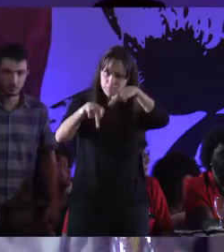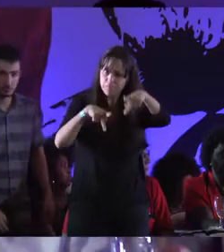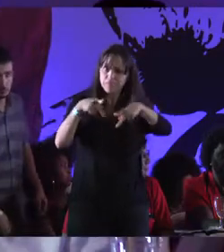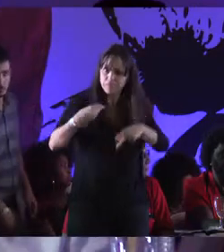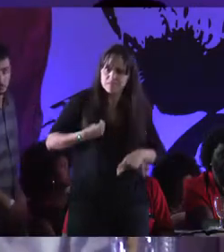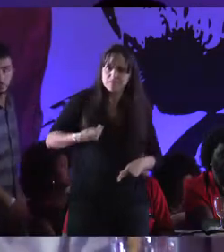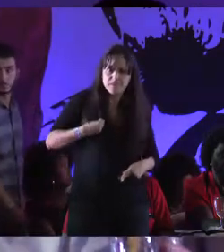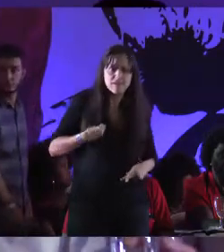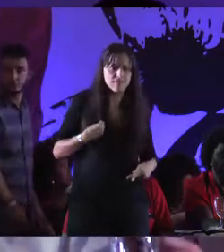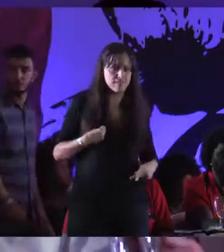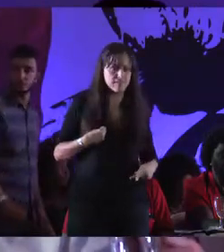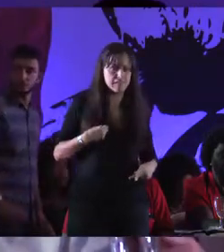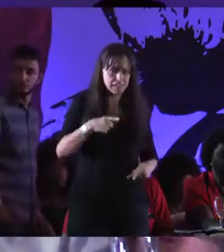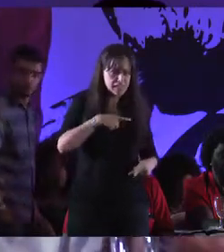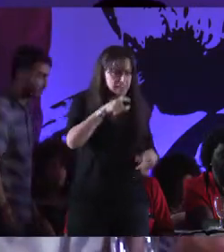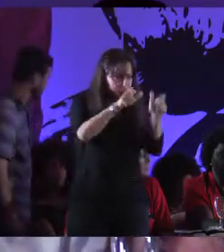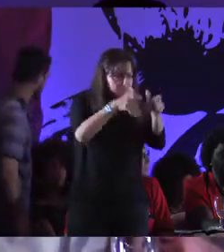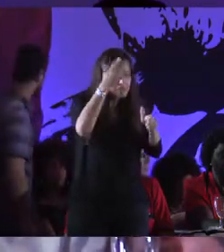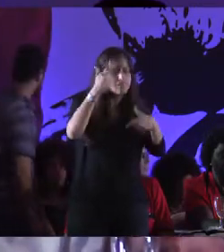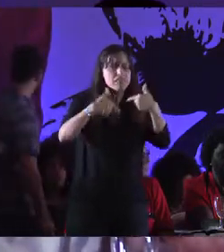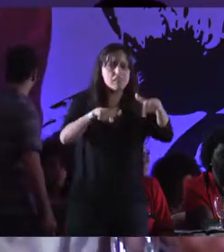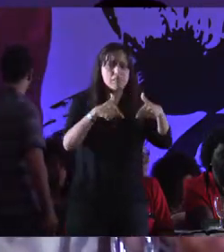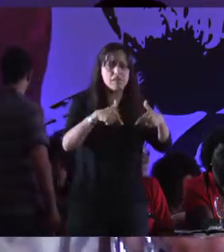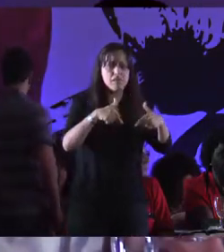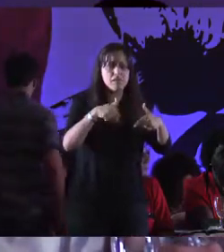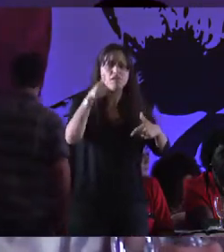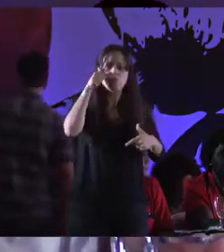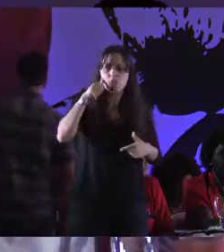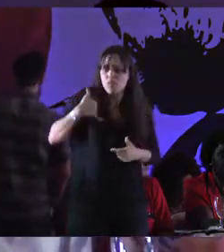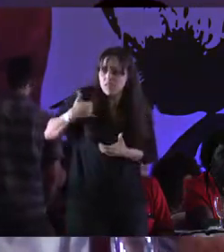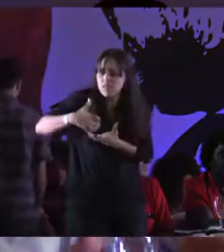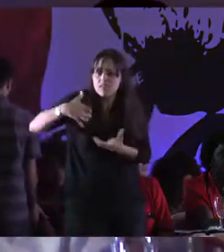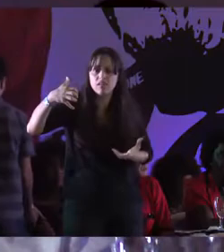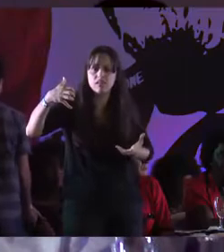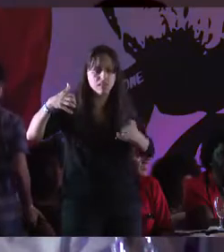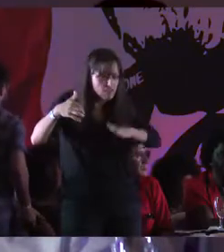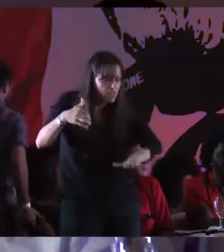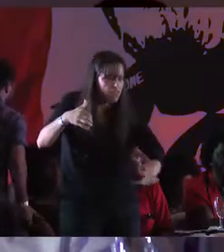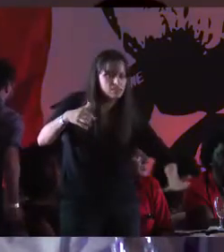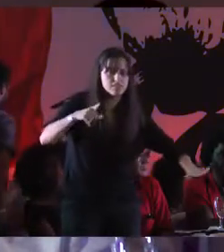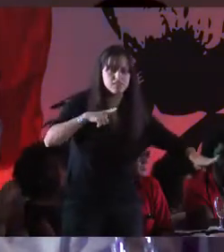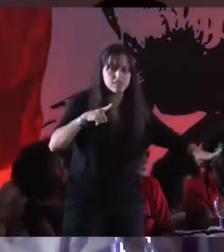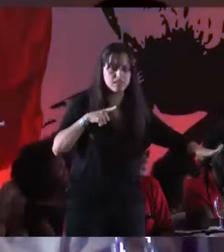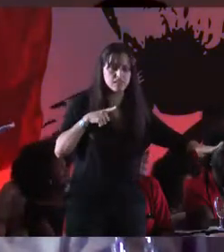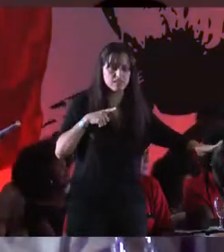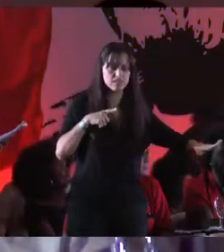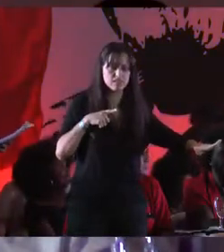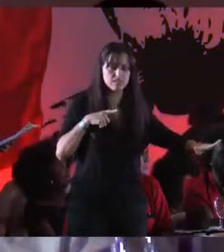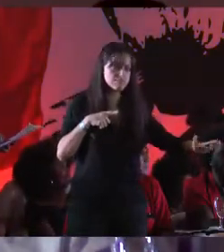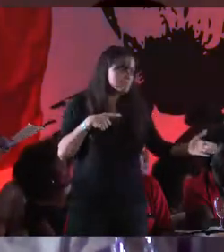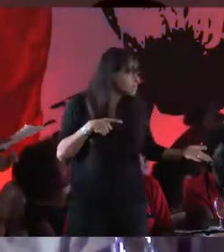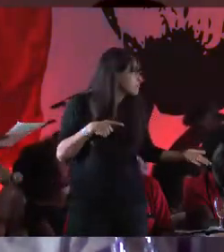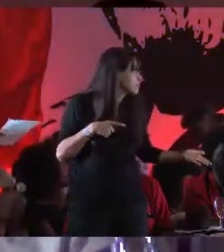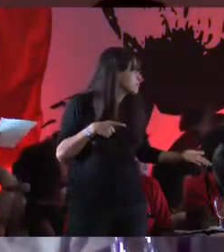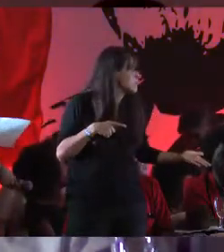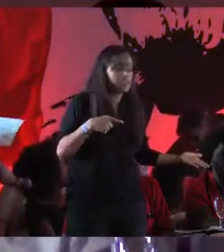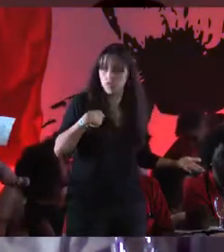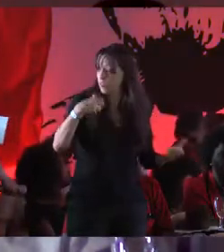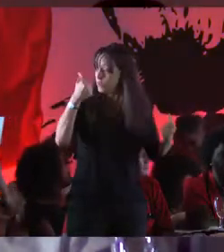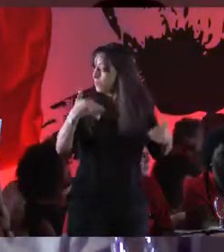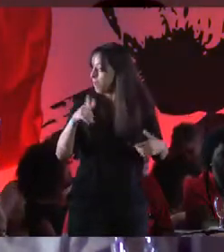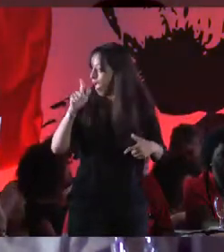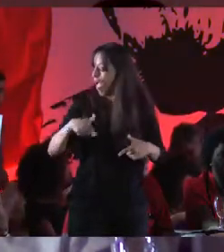comunidades. Tem trabalhadores, tem senhoras, tem crianças. E eu digo, essa é uma